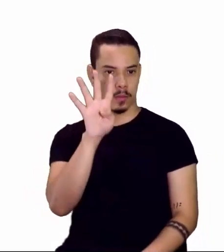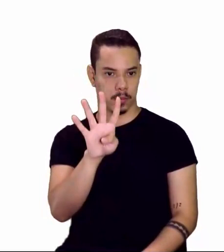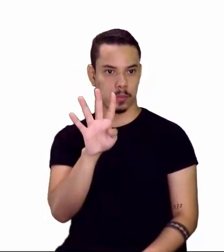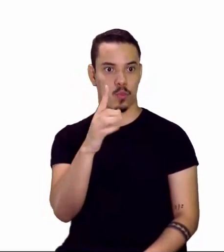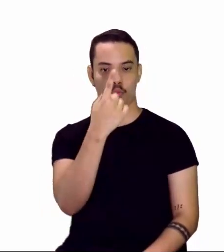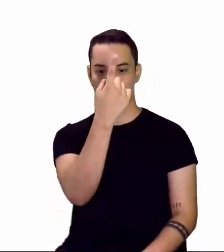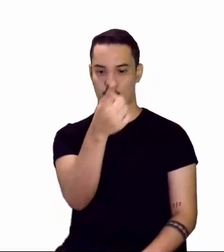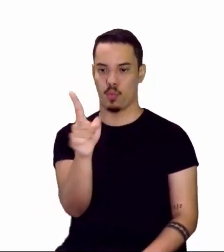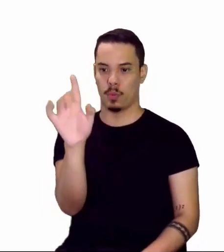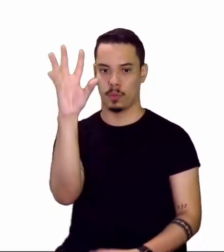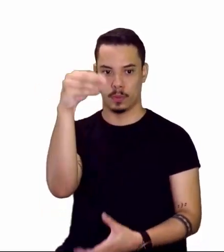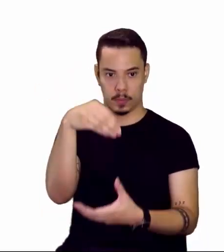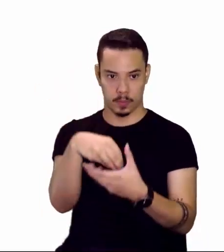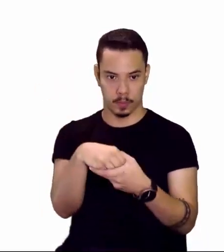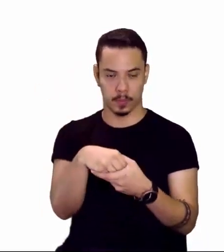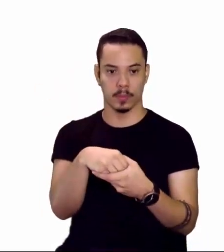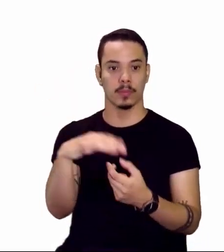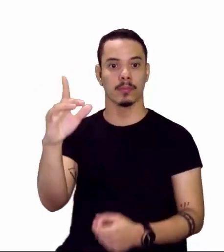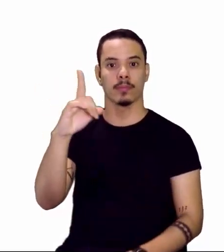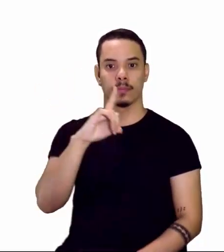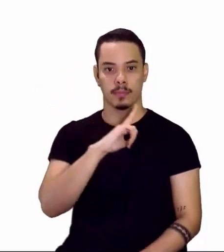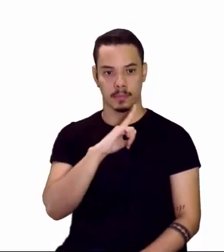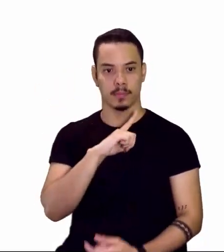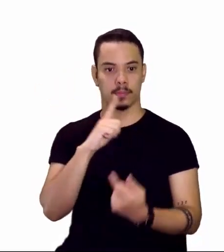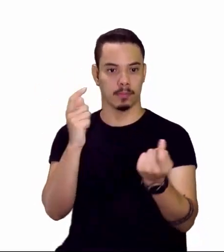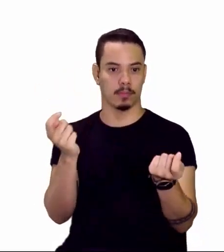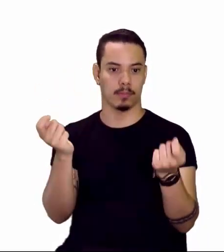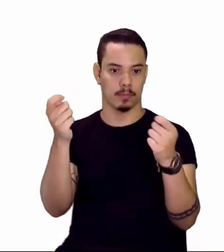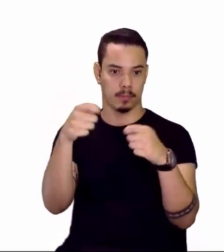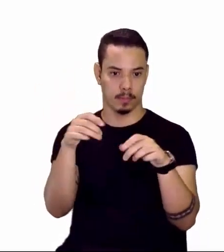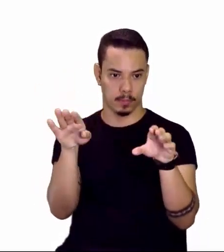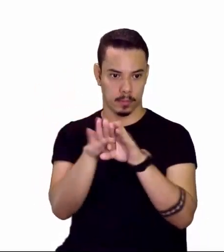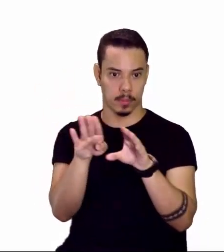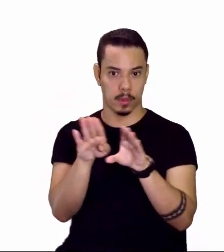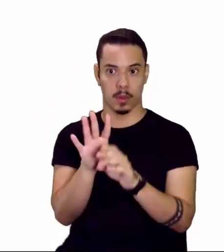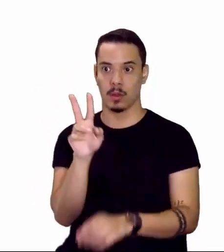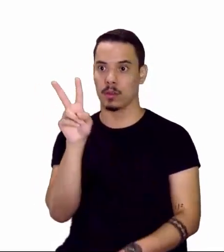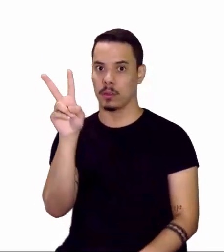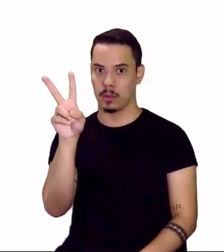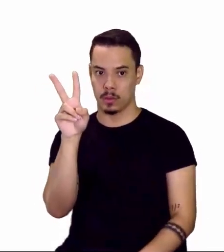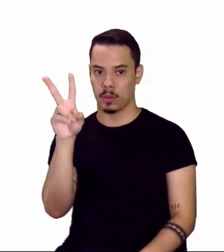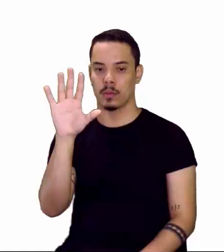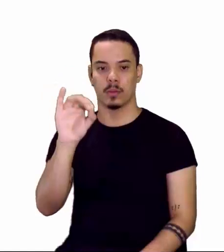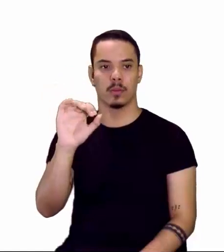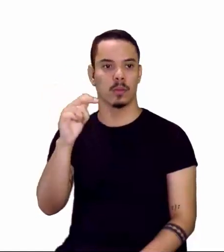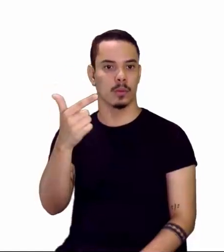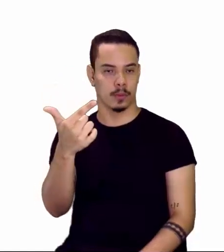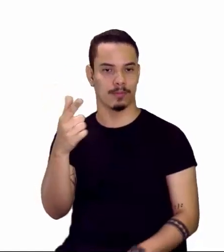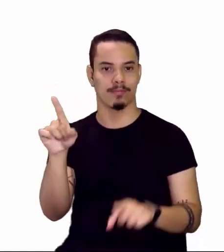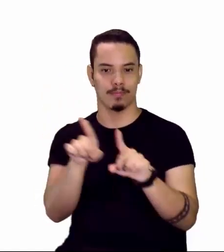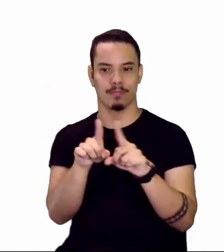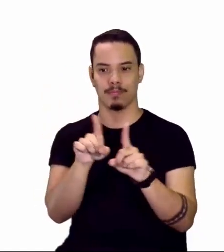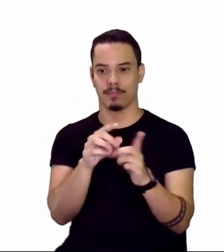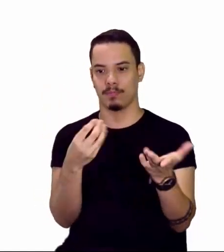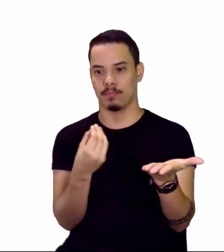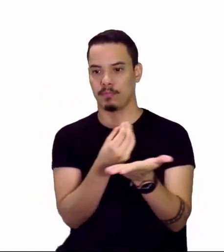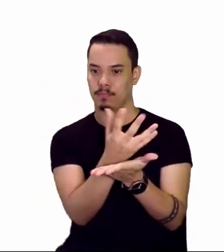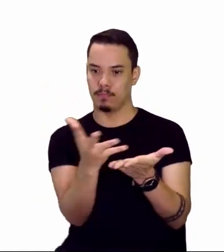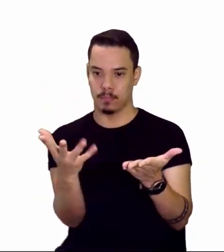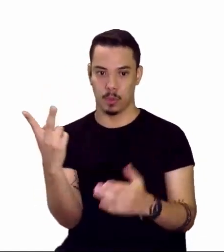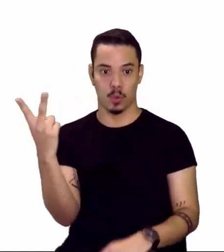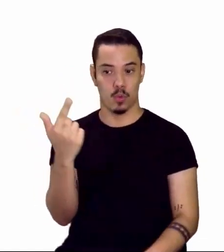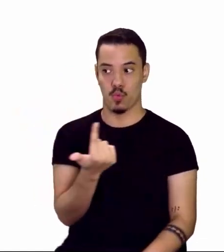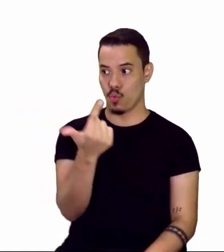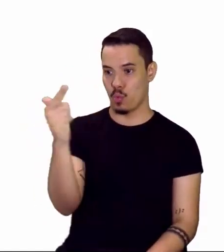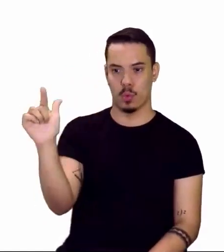última camada e ele faz 2 elétrons com um oxigênio e compartilha 2 com o outro.